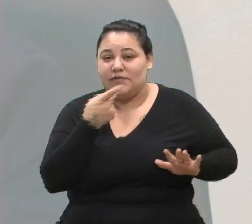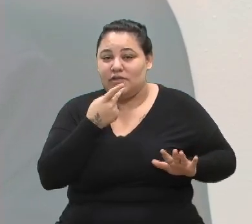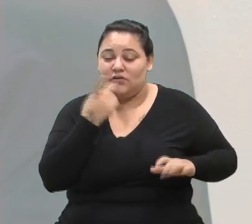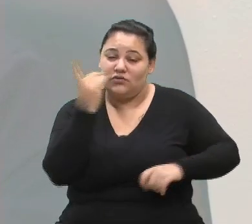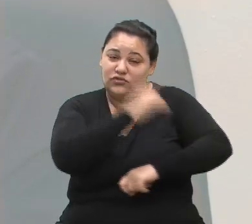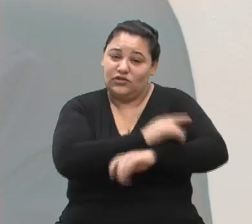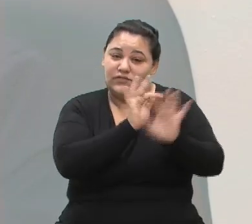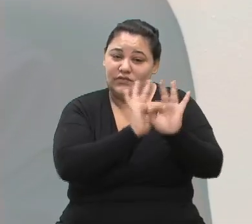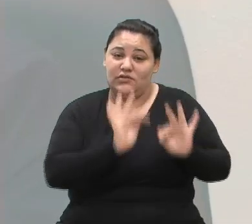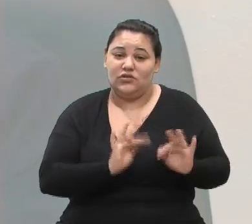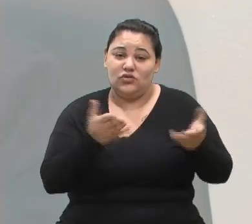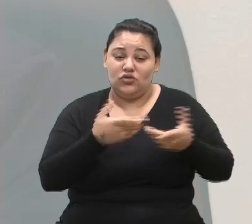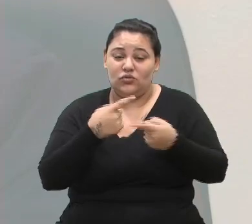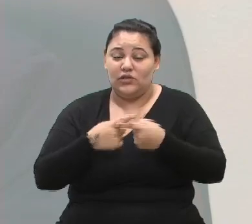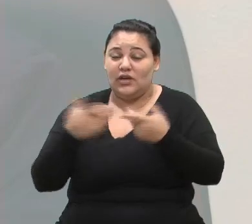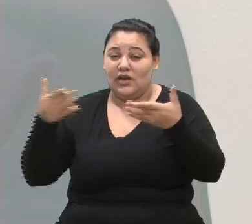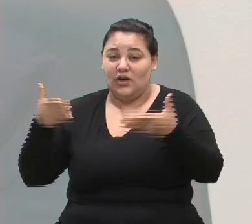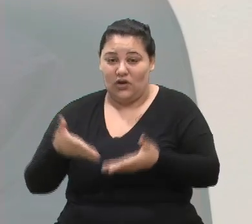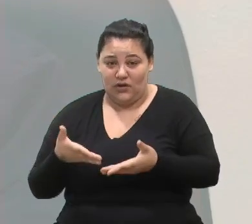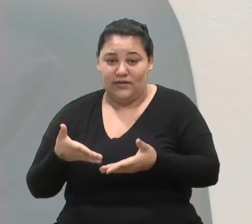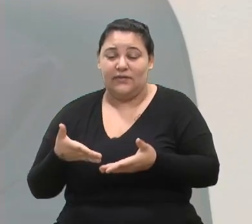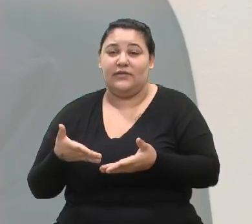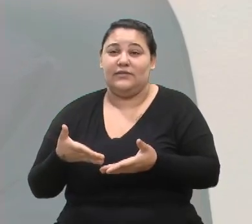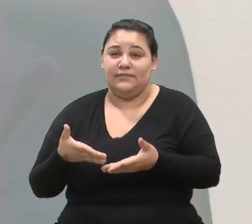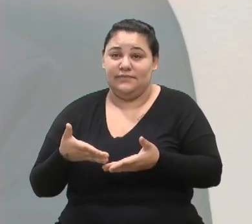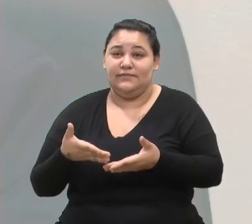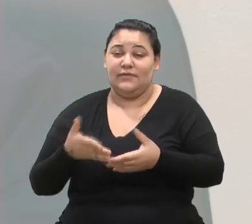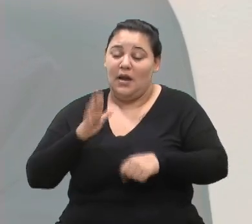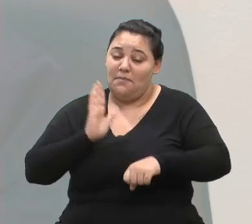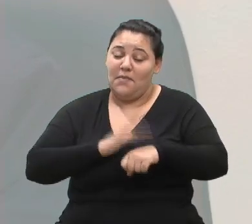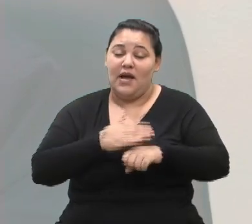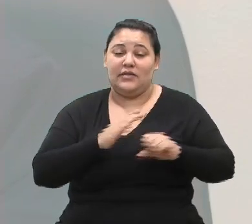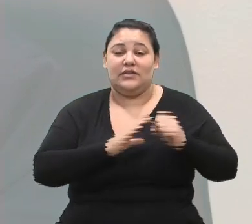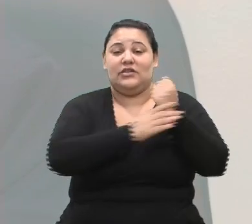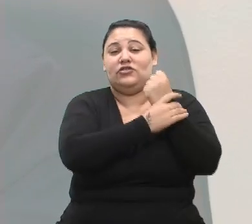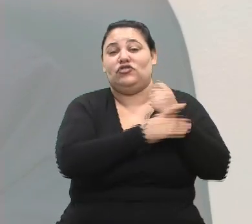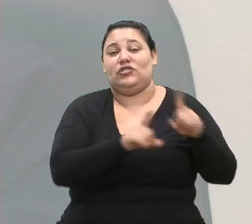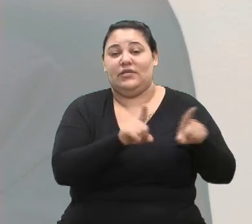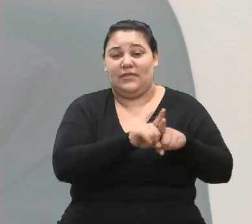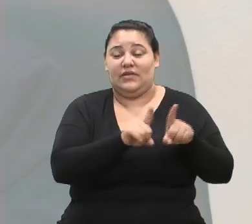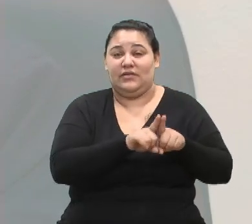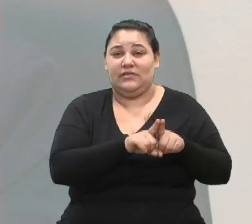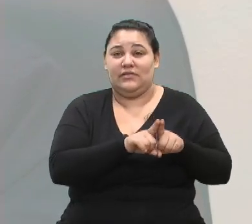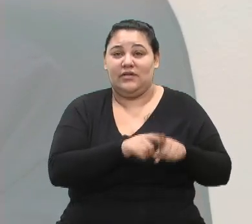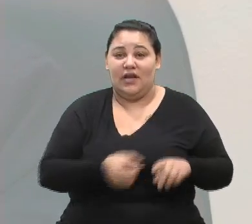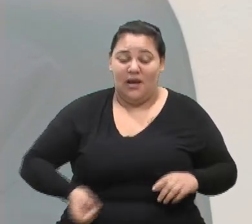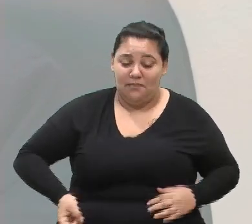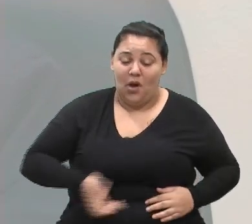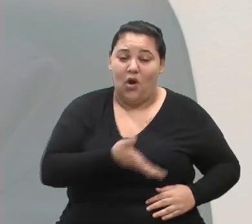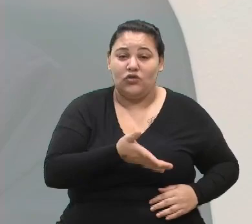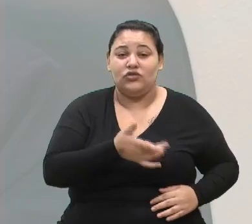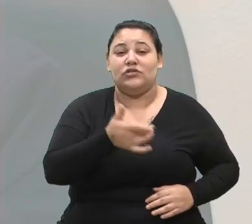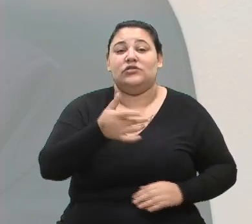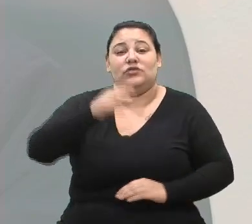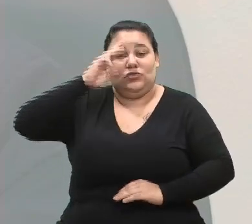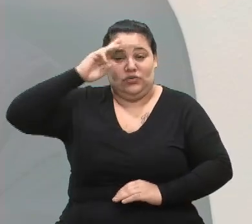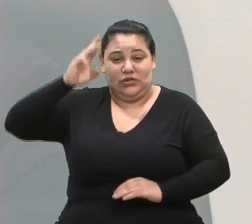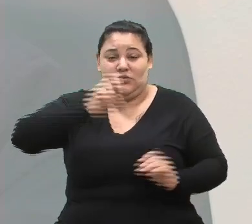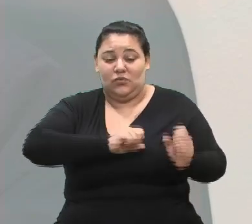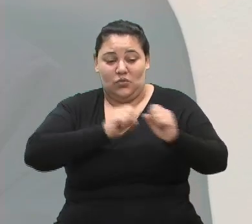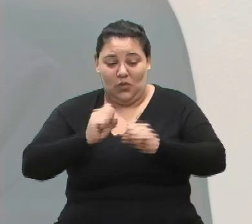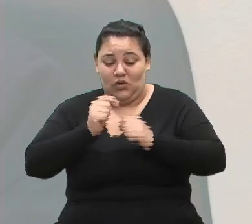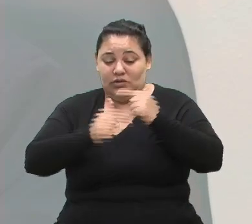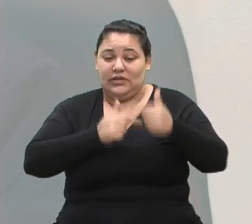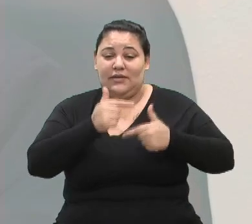feliz, porque agora a gente dá ainda mais garantia para que tanto a bocha como os escoteiros possam trabalhar